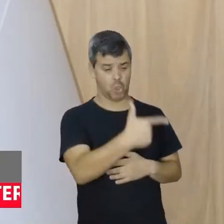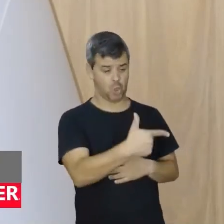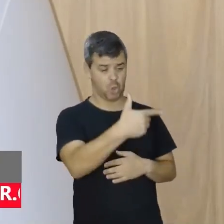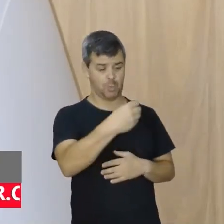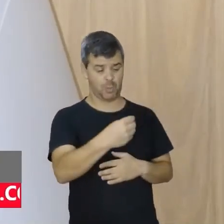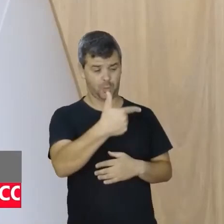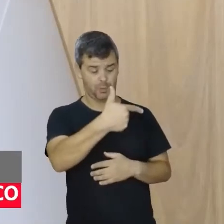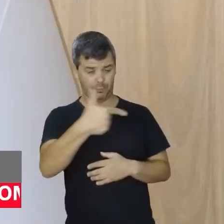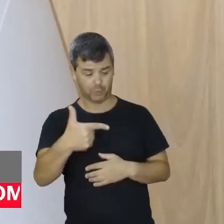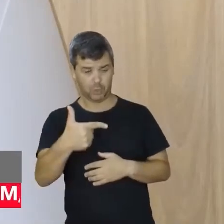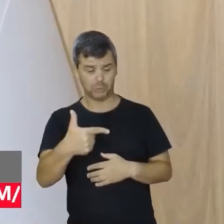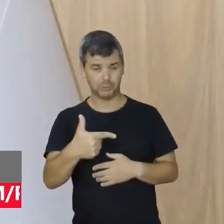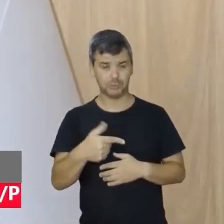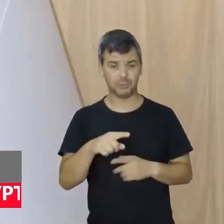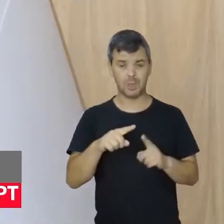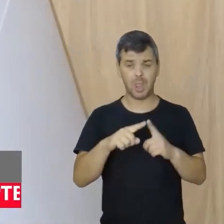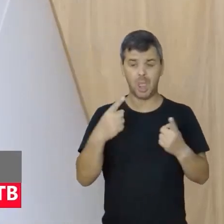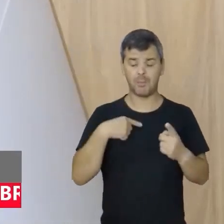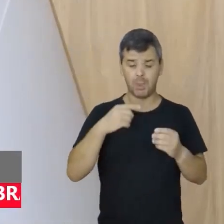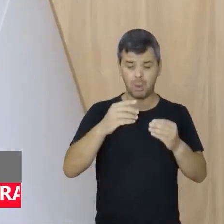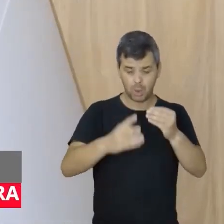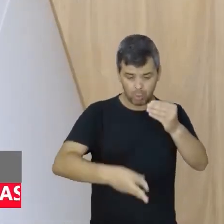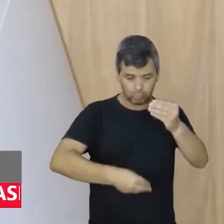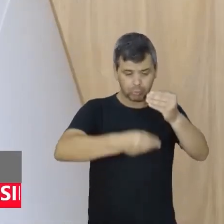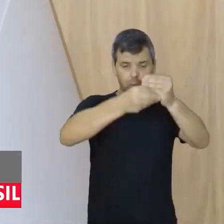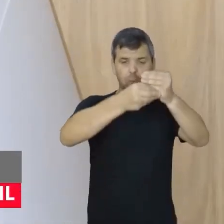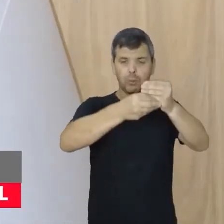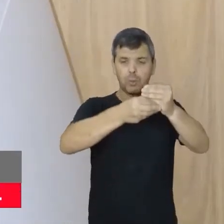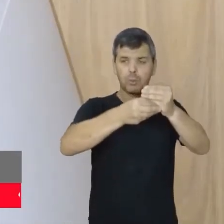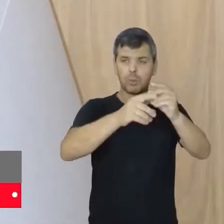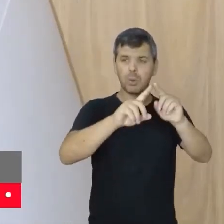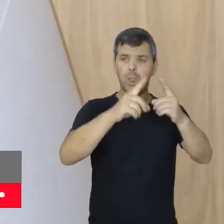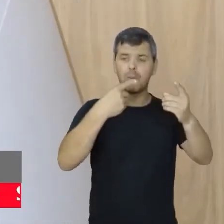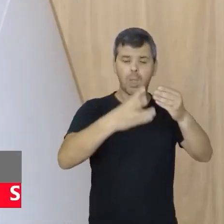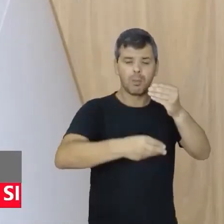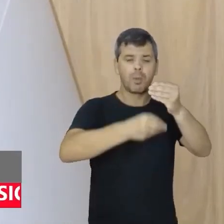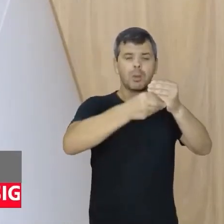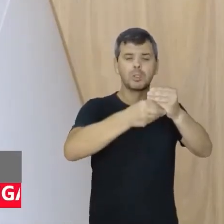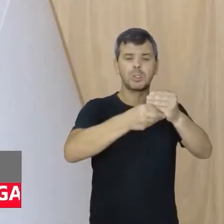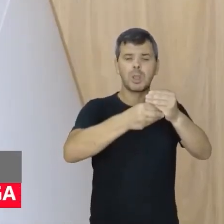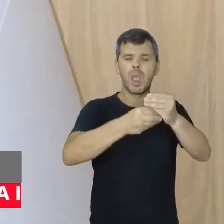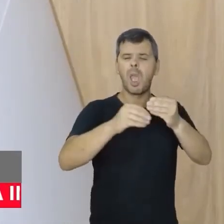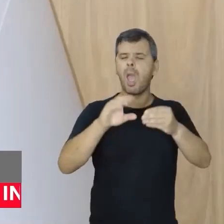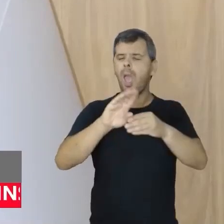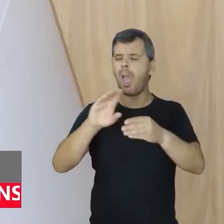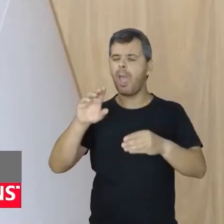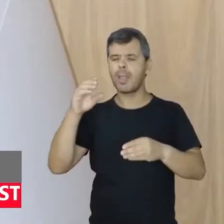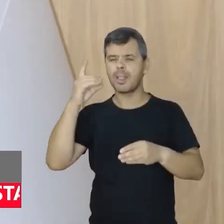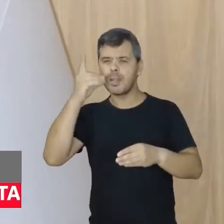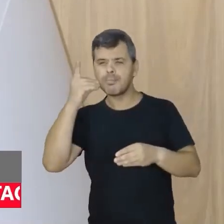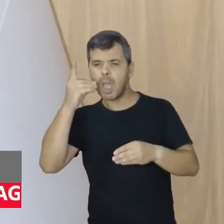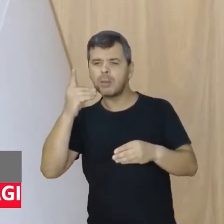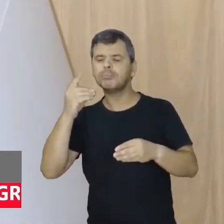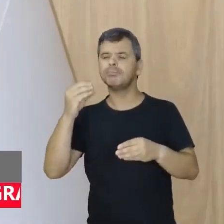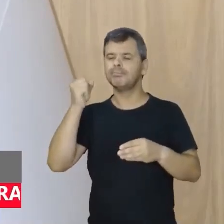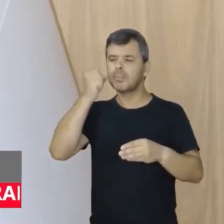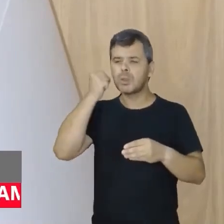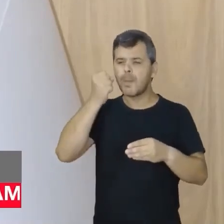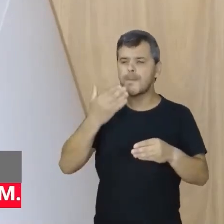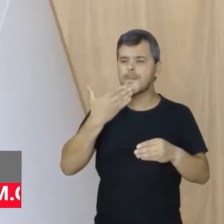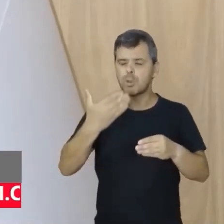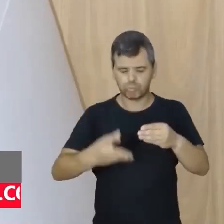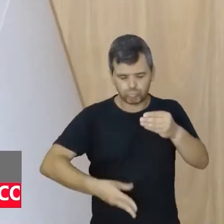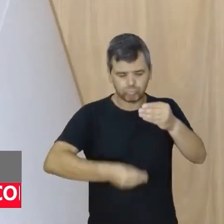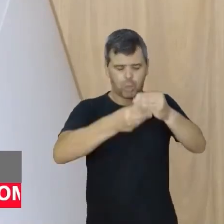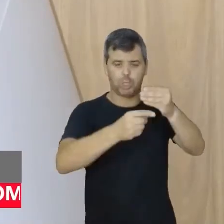2022, o ano passado, ele teve um acréscimo somente em função das emendas parlamentares, foram 65 milhões. E nós